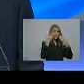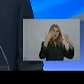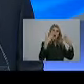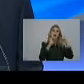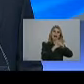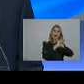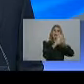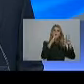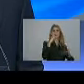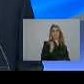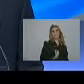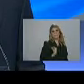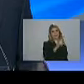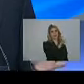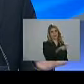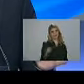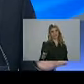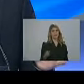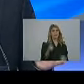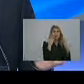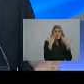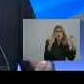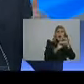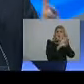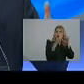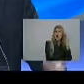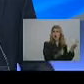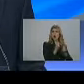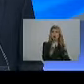e participação. Transparência porque, ao